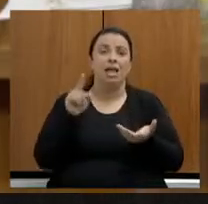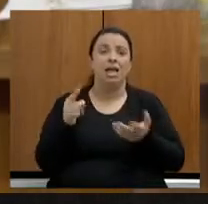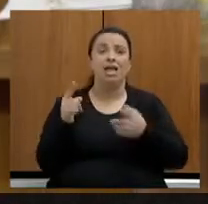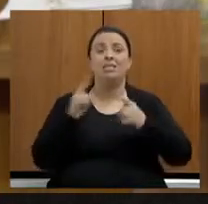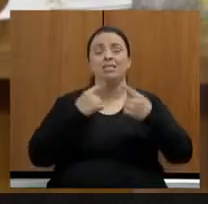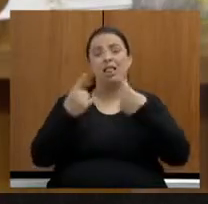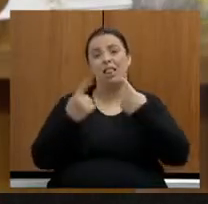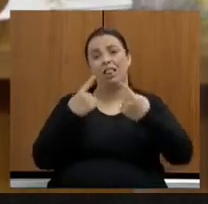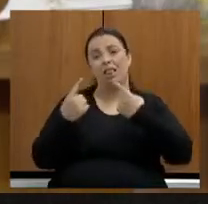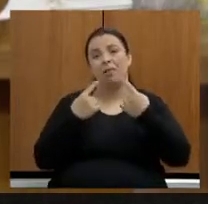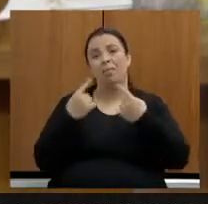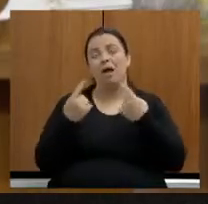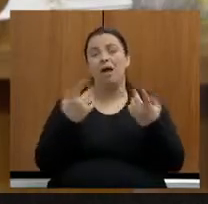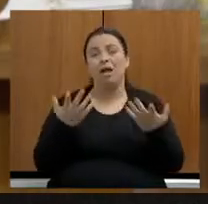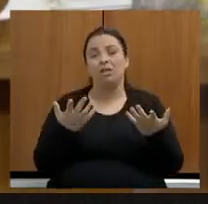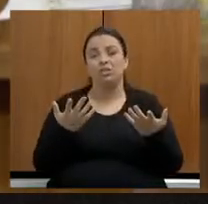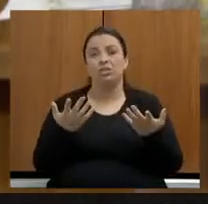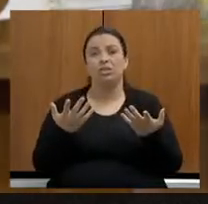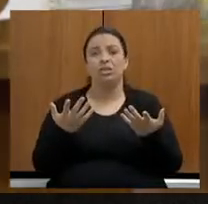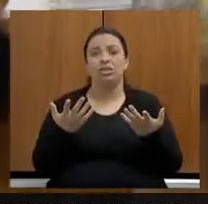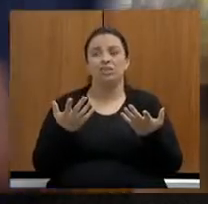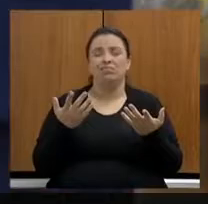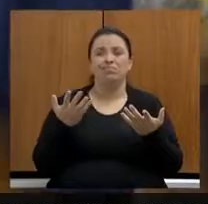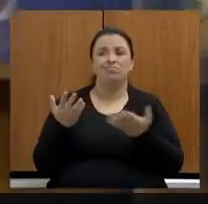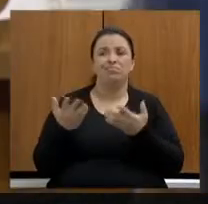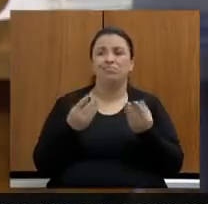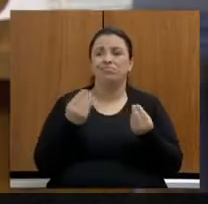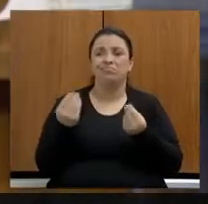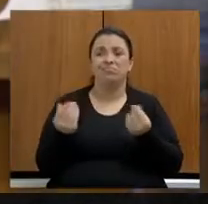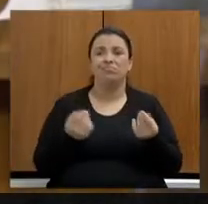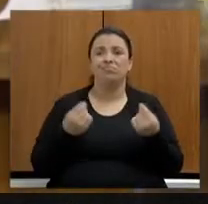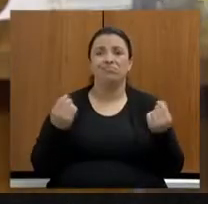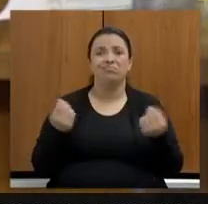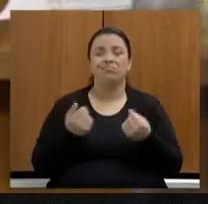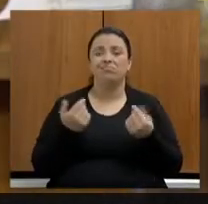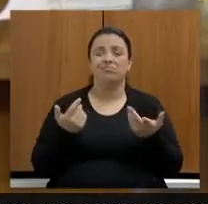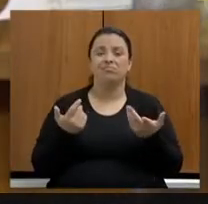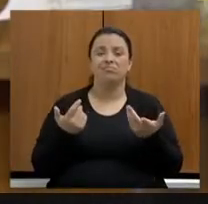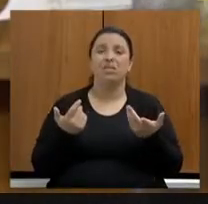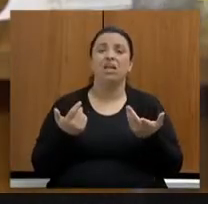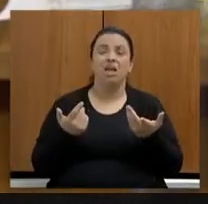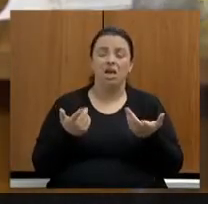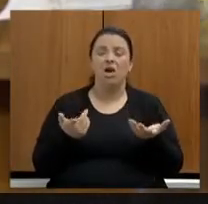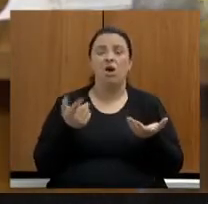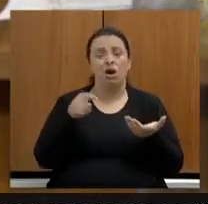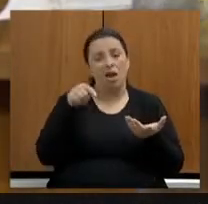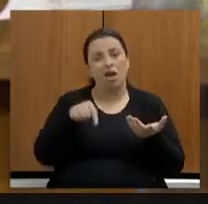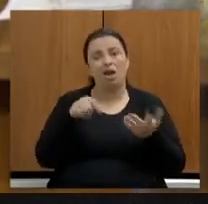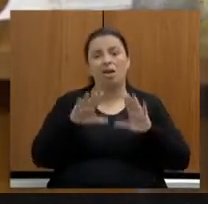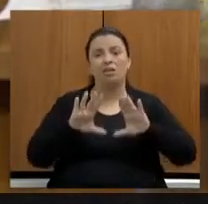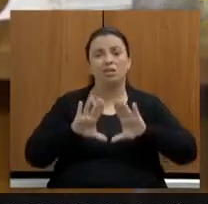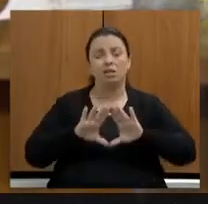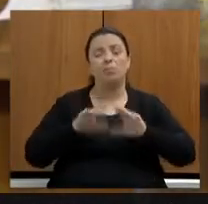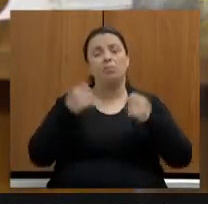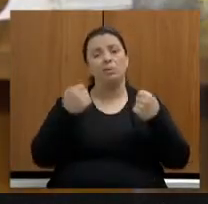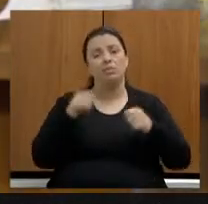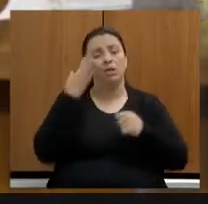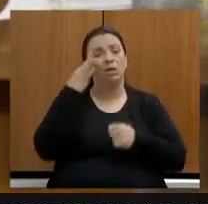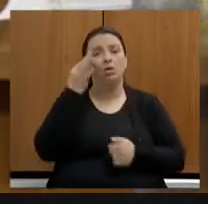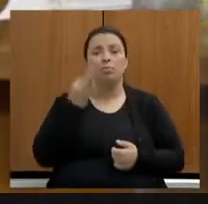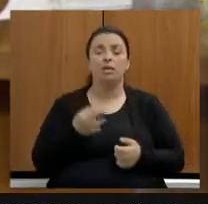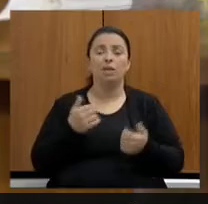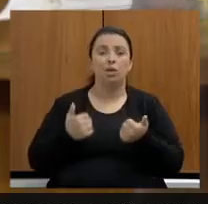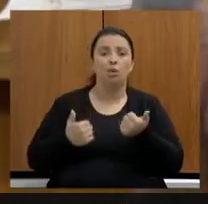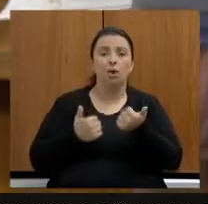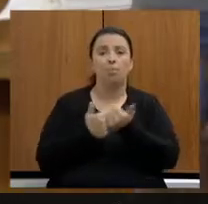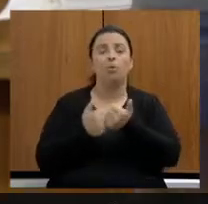lugar nenhum certo então tô entendendo também que essa casa já compreendeu que o apoio do Instituto Unibanco e o apoio da fundação